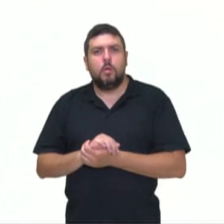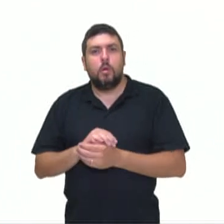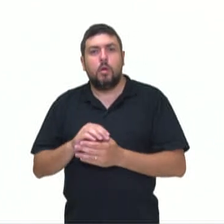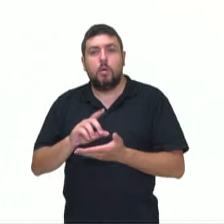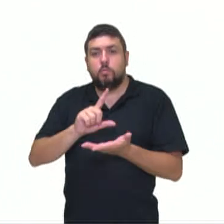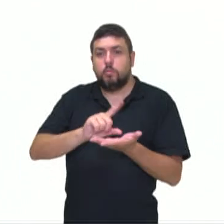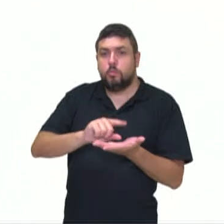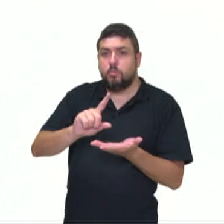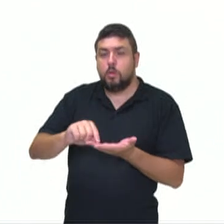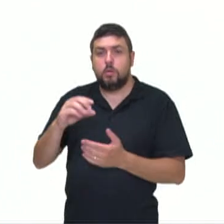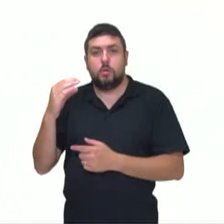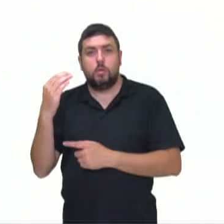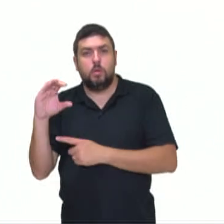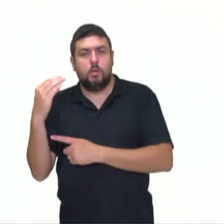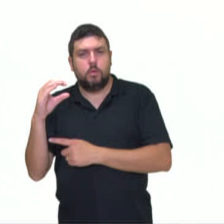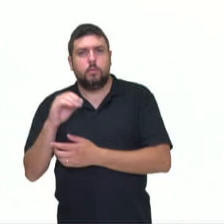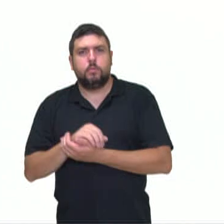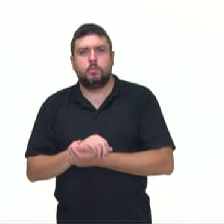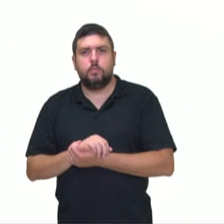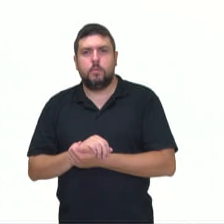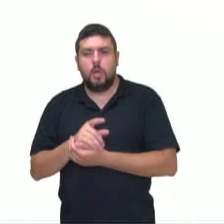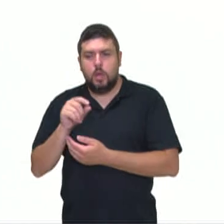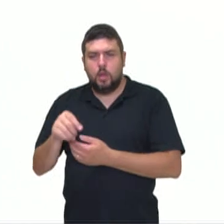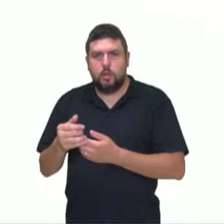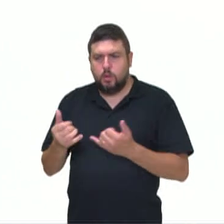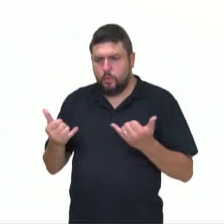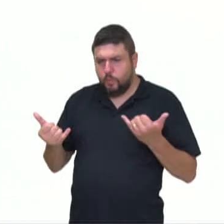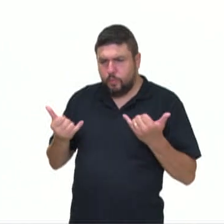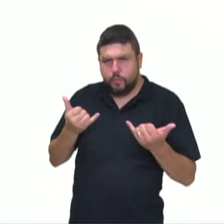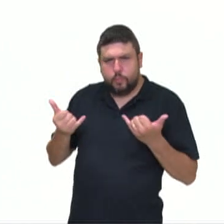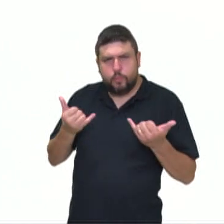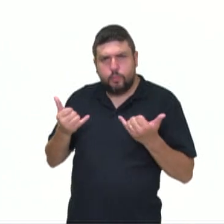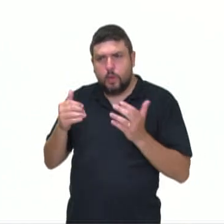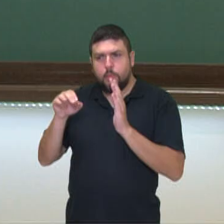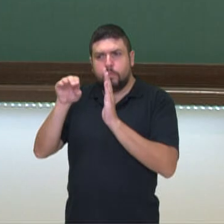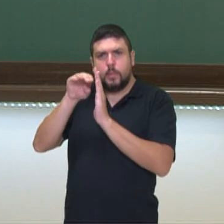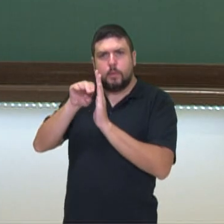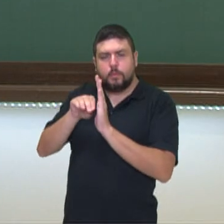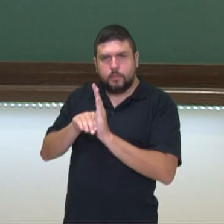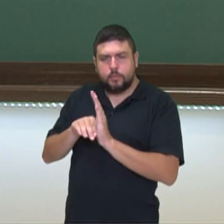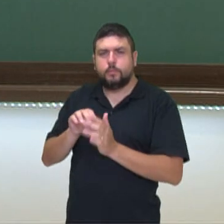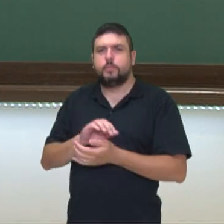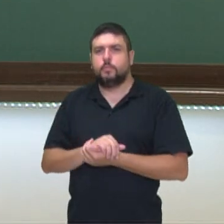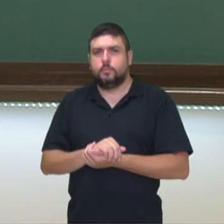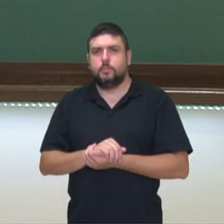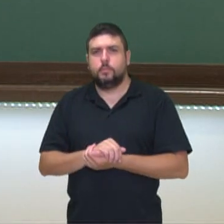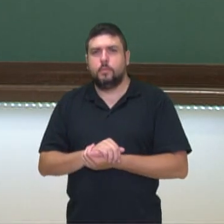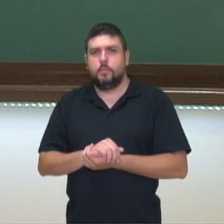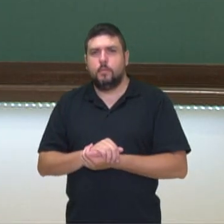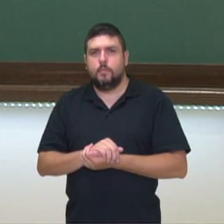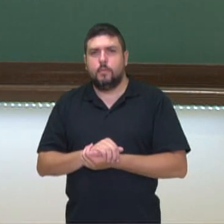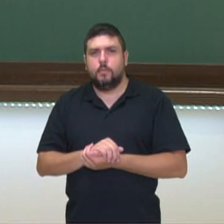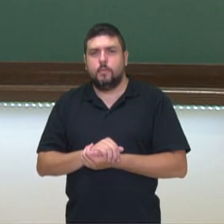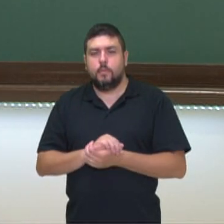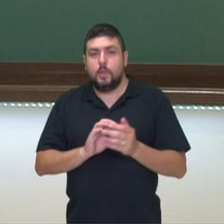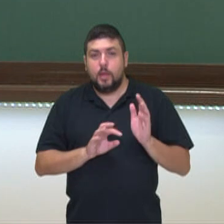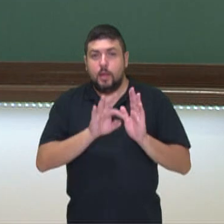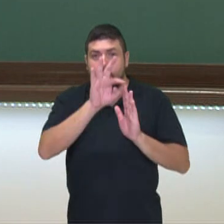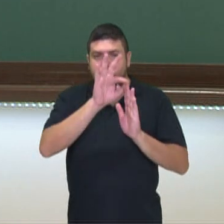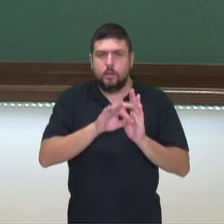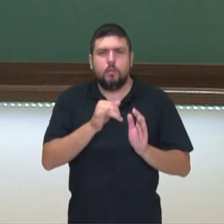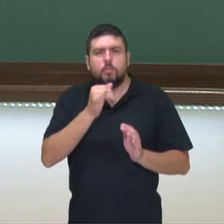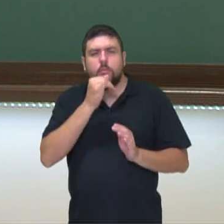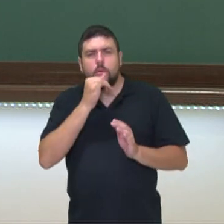Eles privilegiam o aspecto informativo e instrucional. O foco desses textos, como vimos ali,